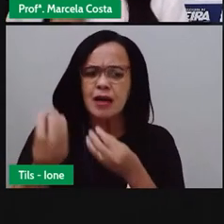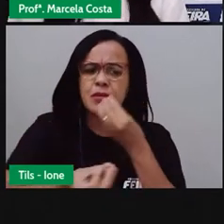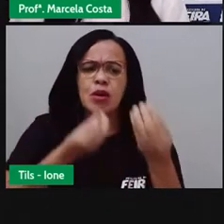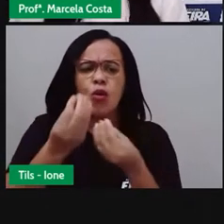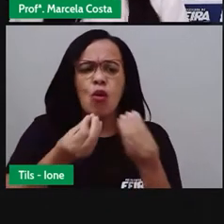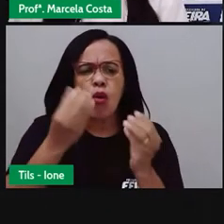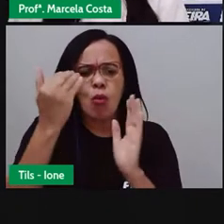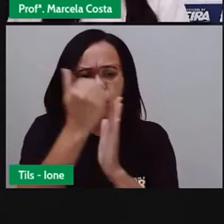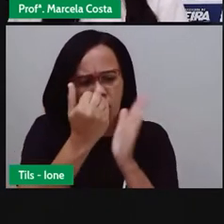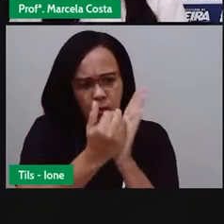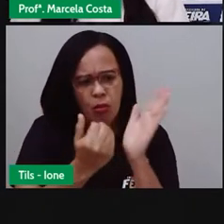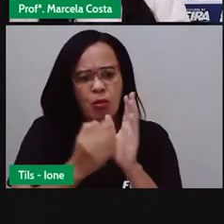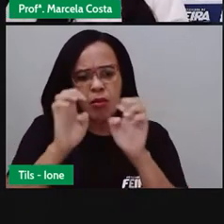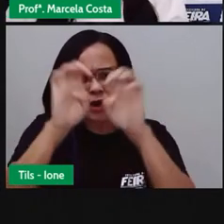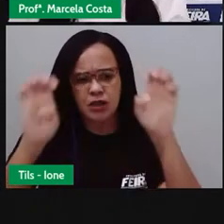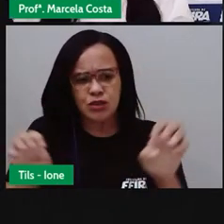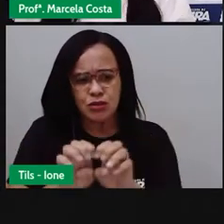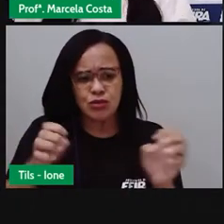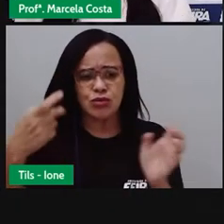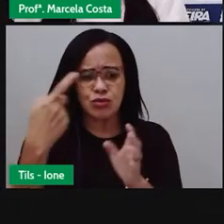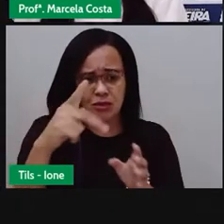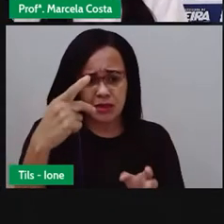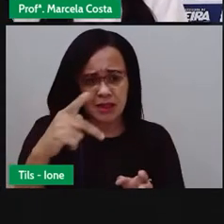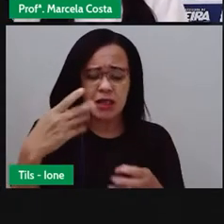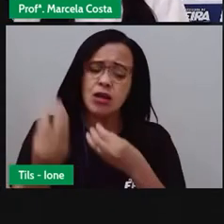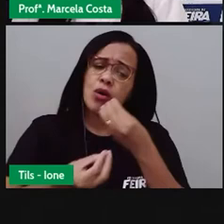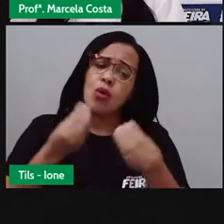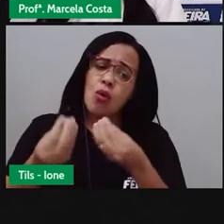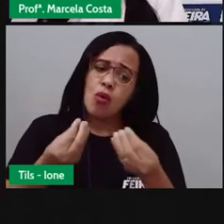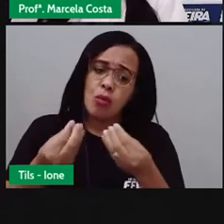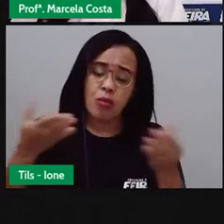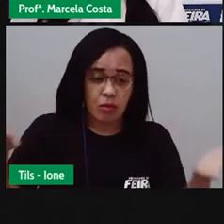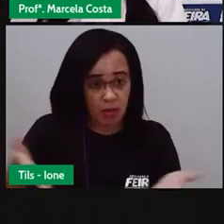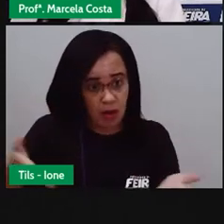Agora a gente vai ver a estrutura de um convite.